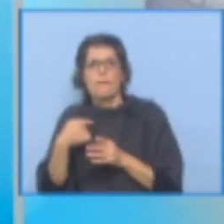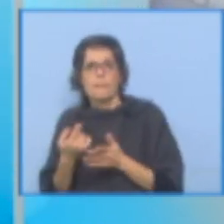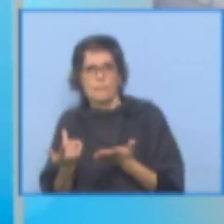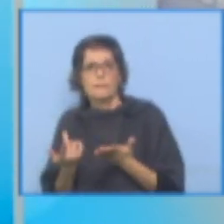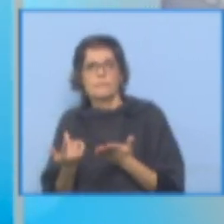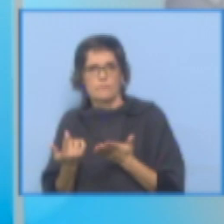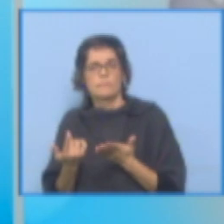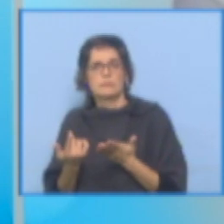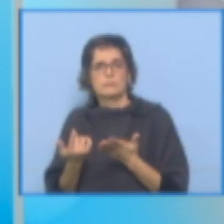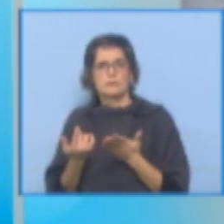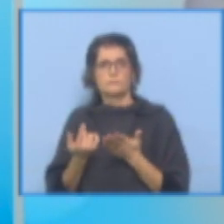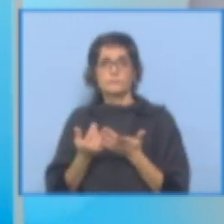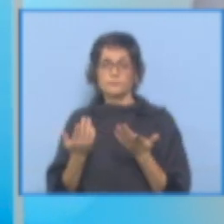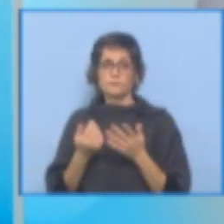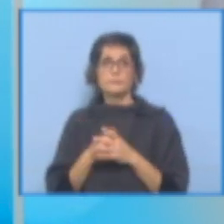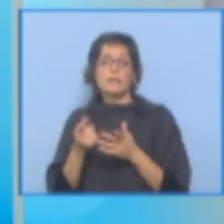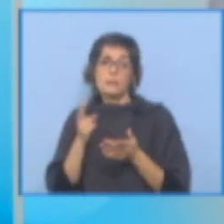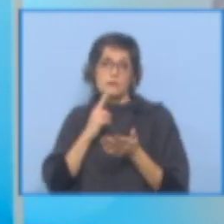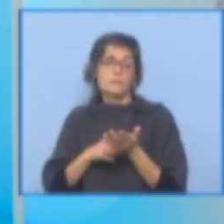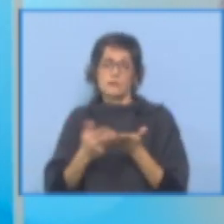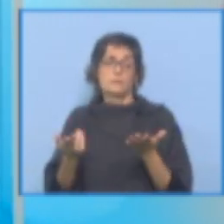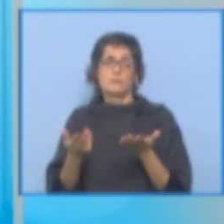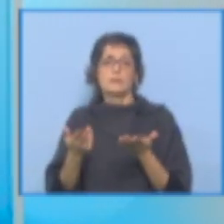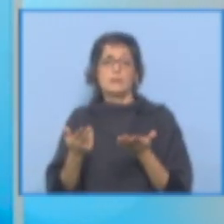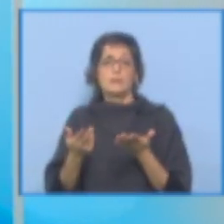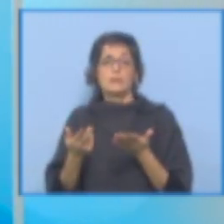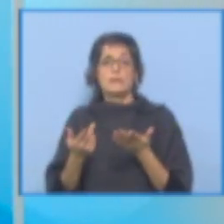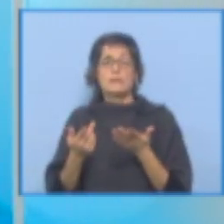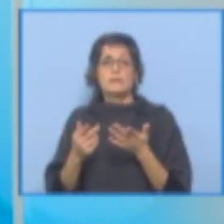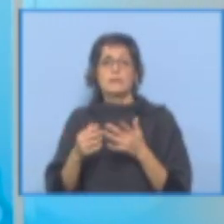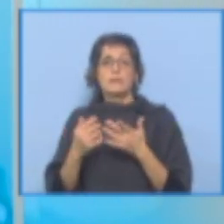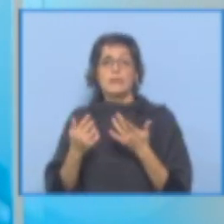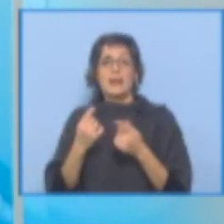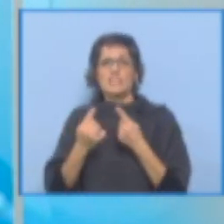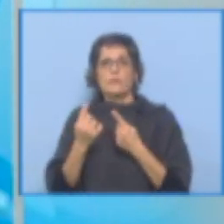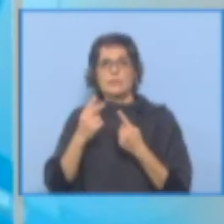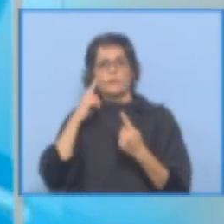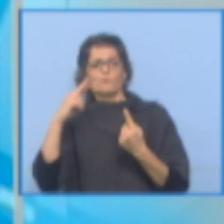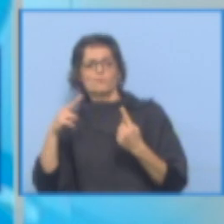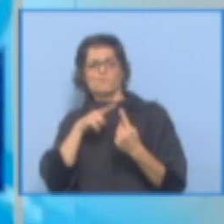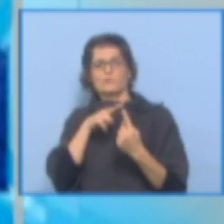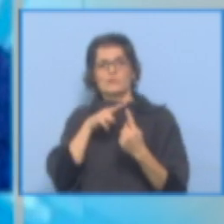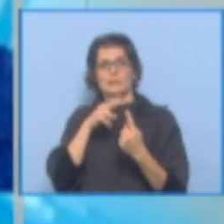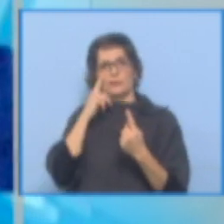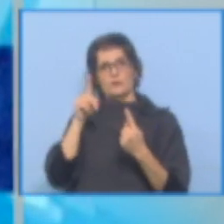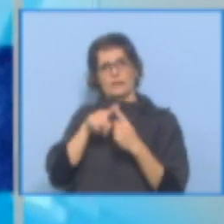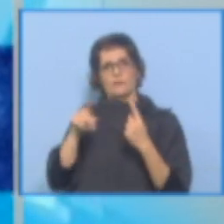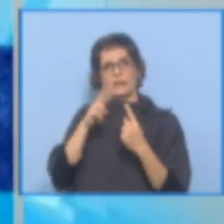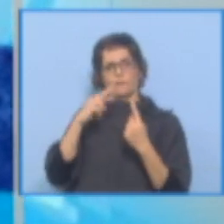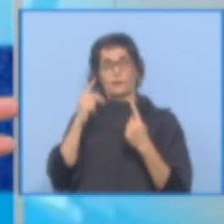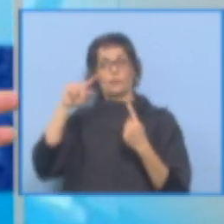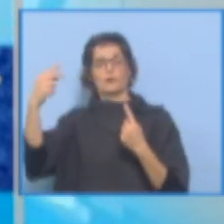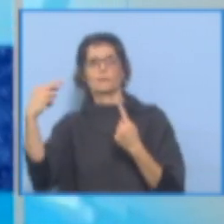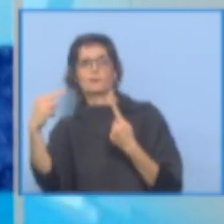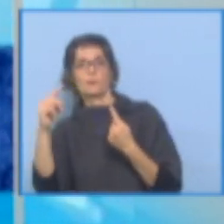tentamos calçar os sapatinhos do outro para perceber como é que o outro pensa. E bocados de verdade